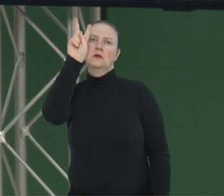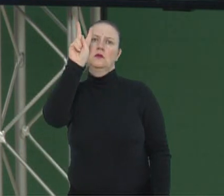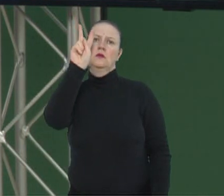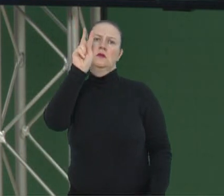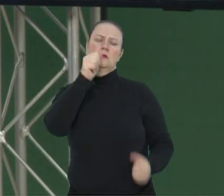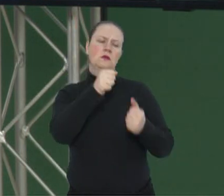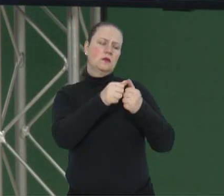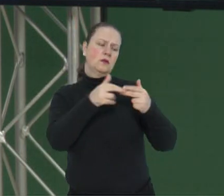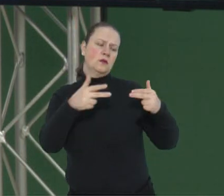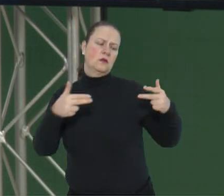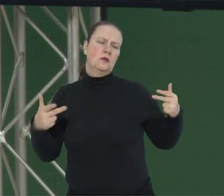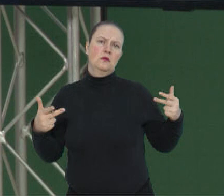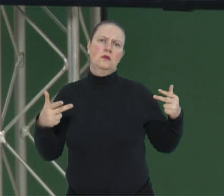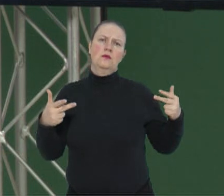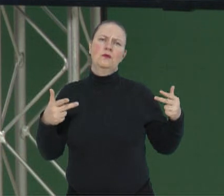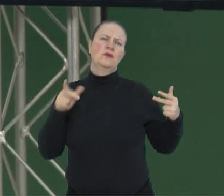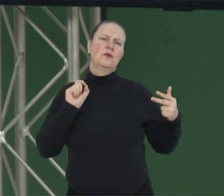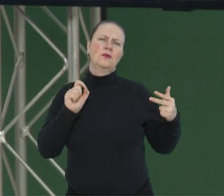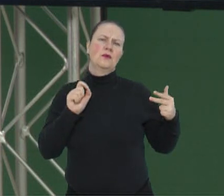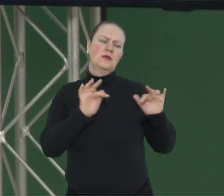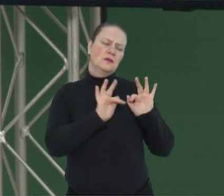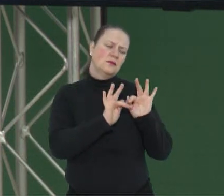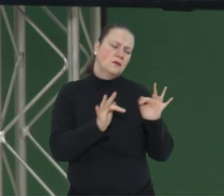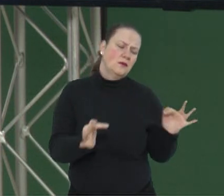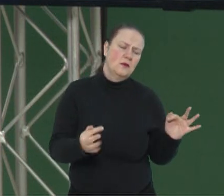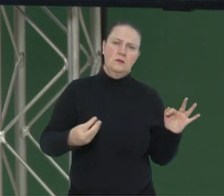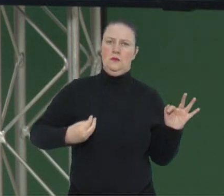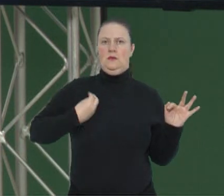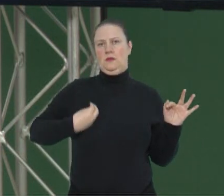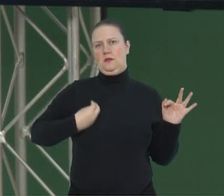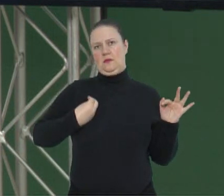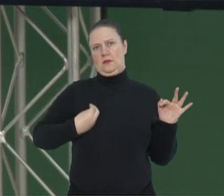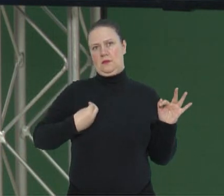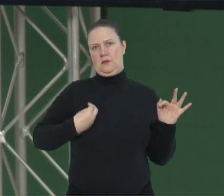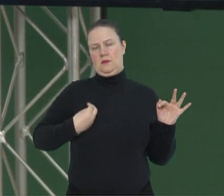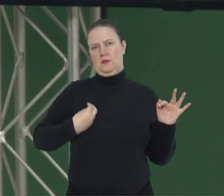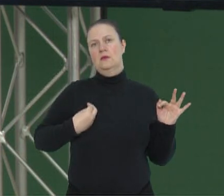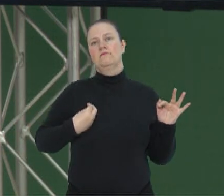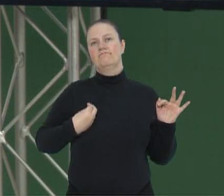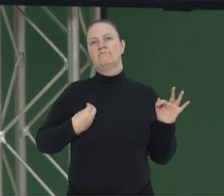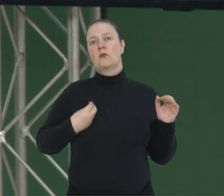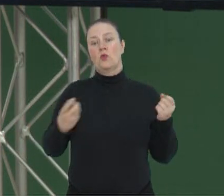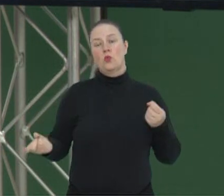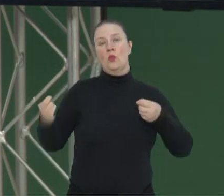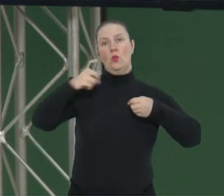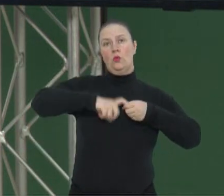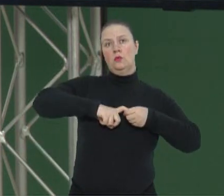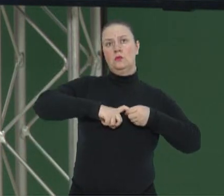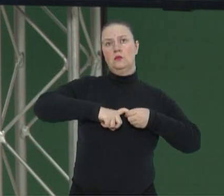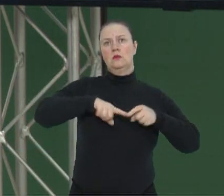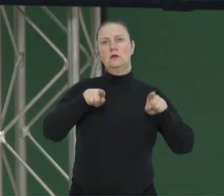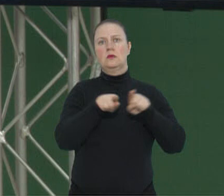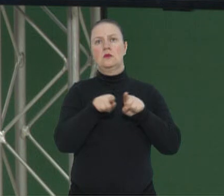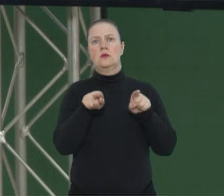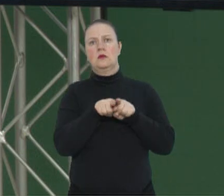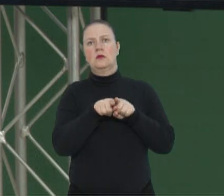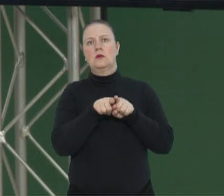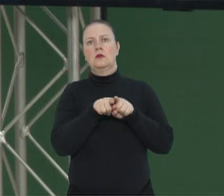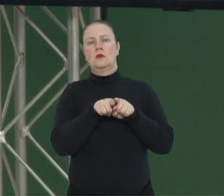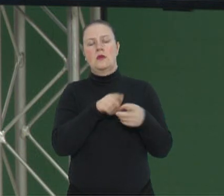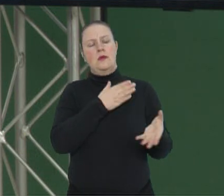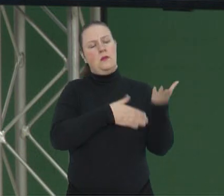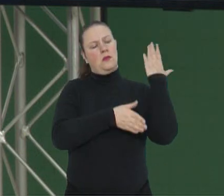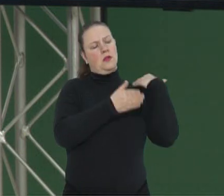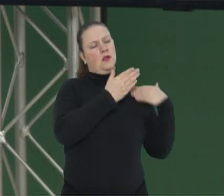Valorizando, né, aquilo que a gente deixa passar, tá? Retomar algo que a gente deixou no